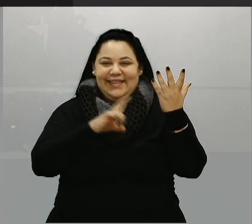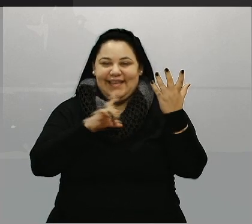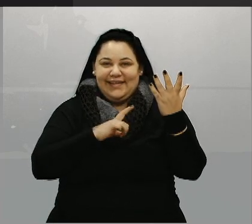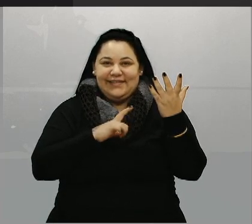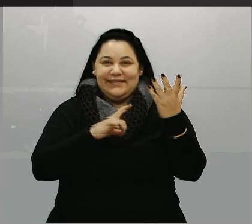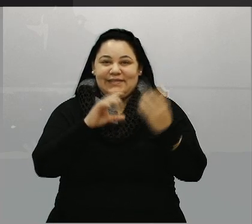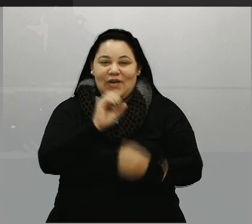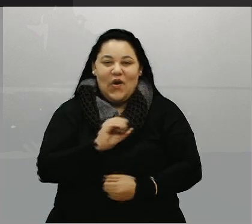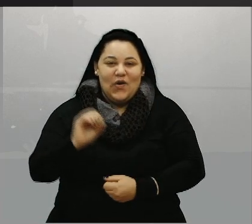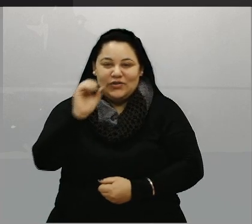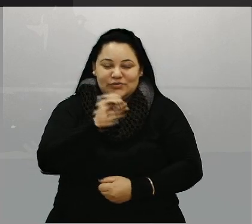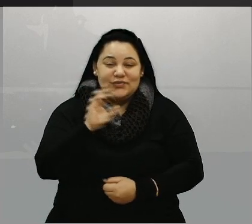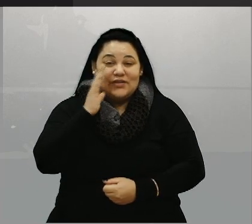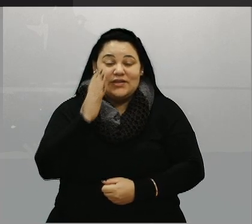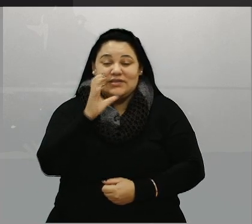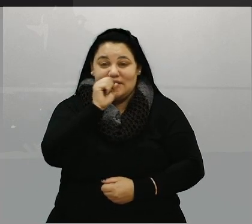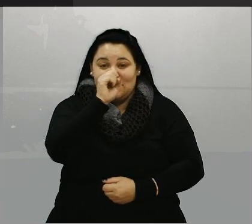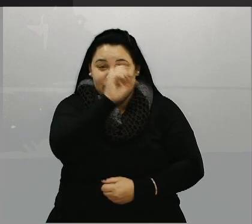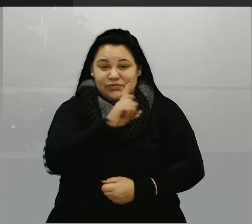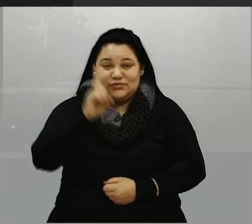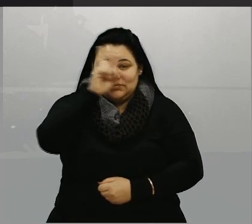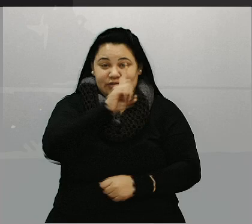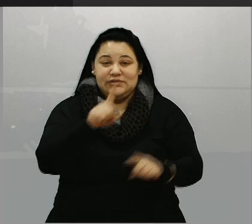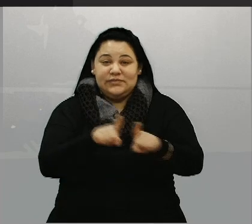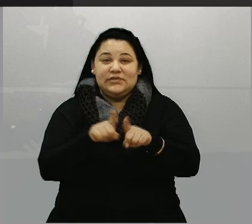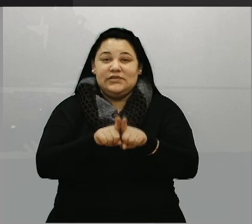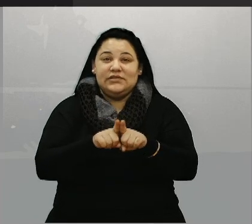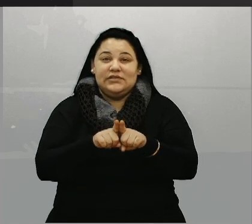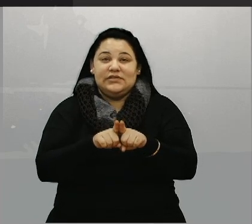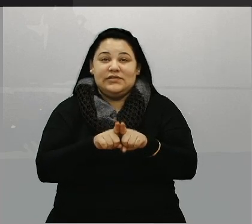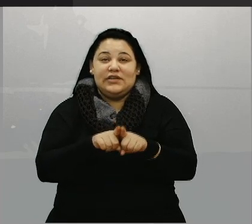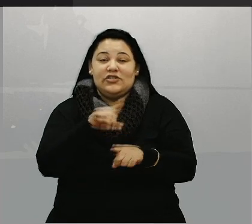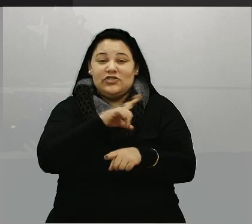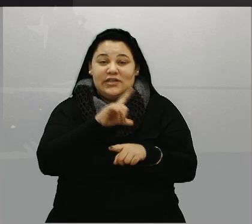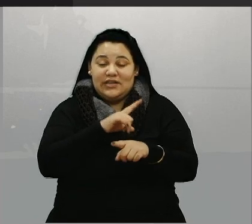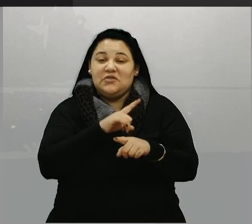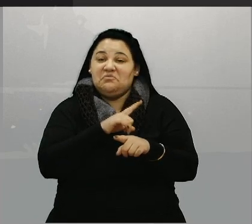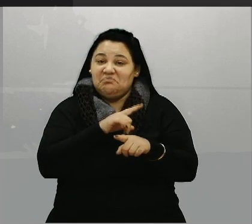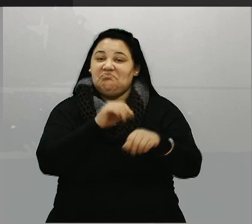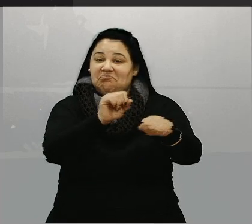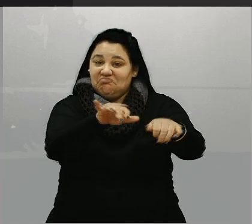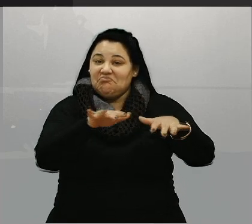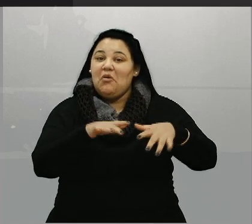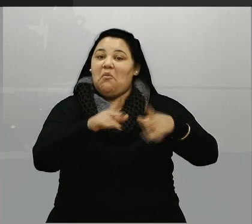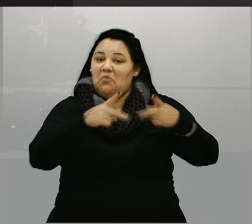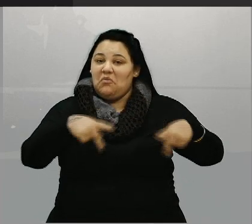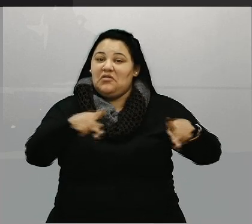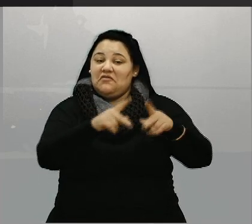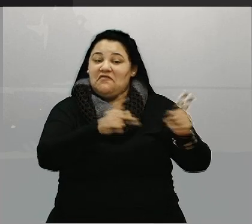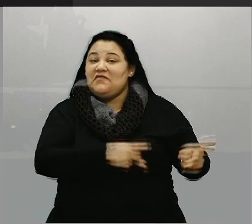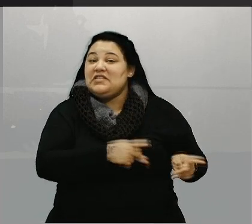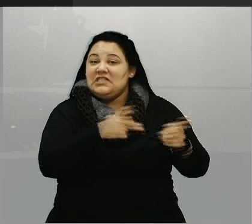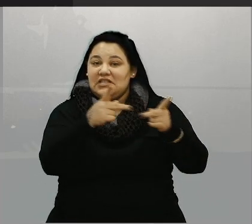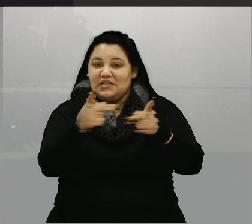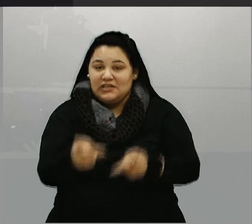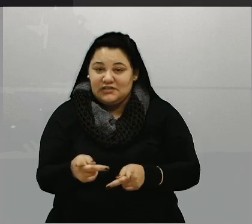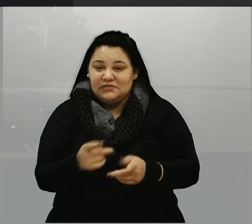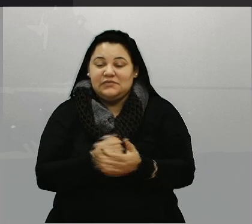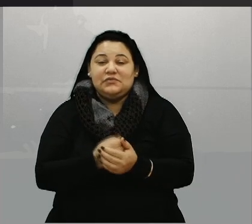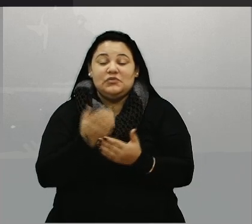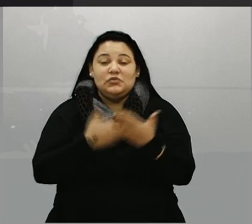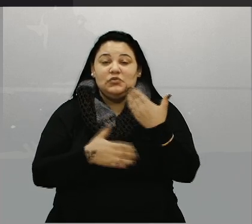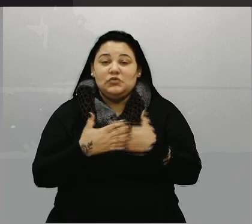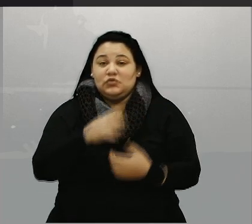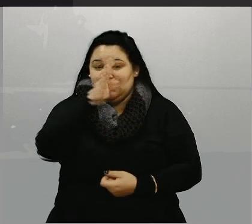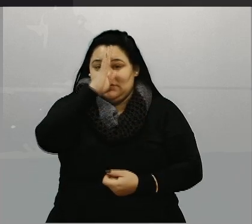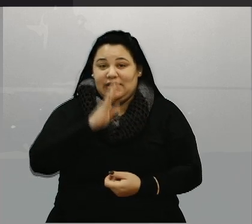no sábado, no domingo, onde nós estamos tendo esse público ali imenso visitando, tudo de forma